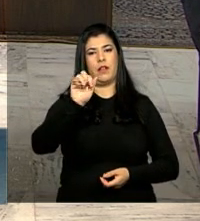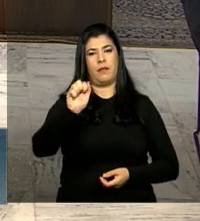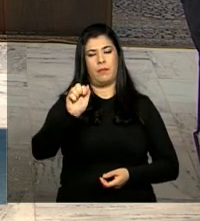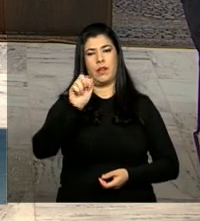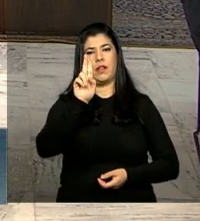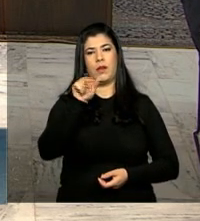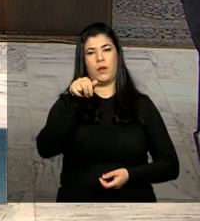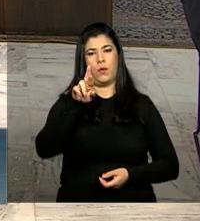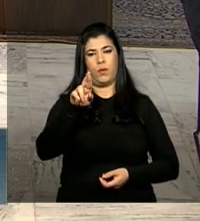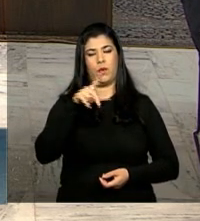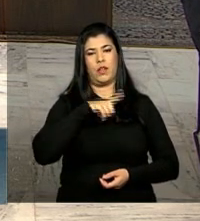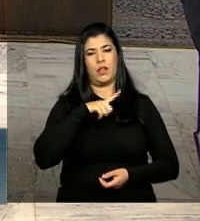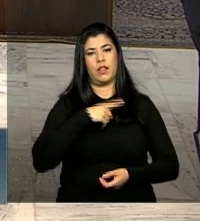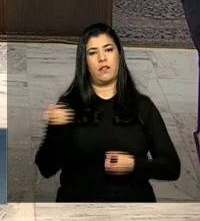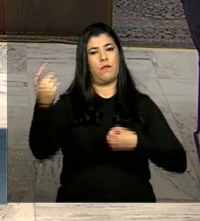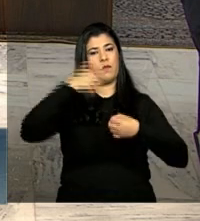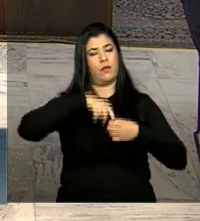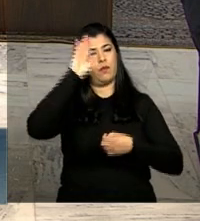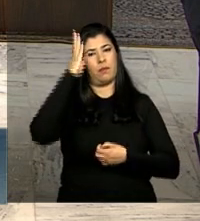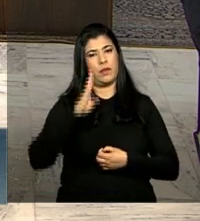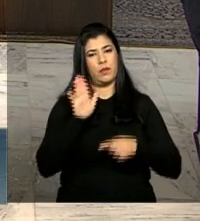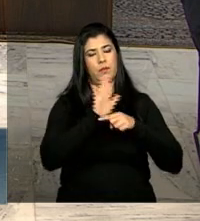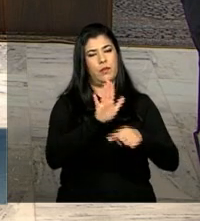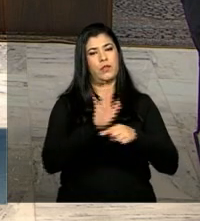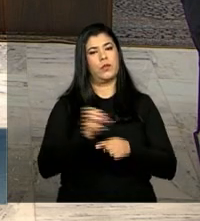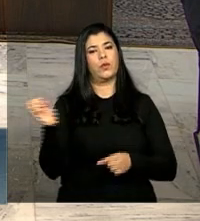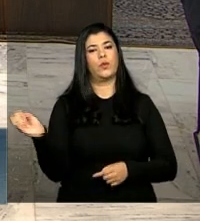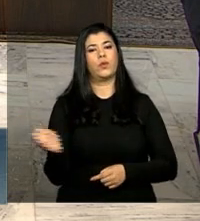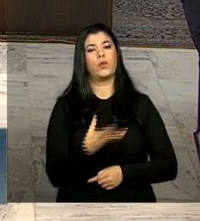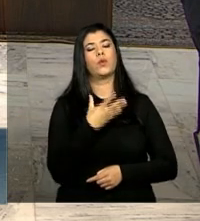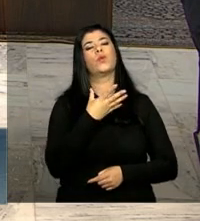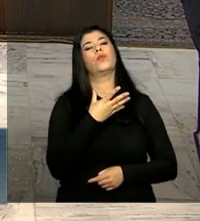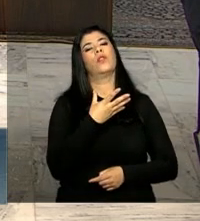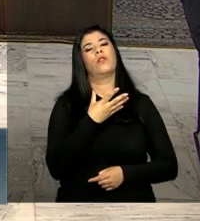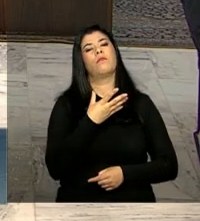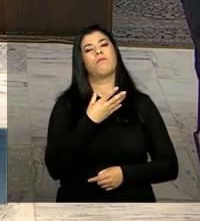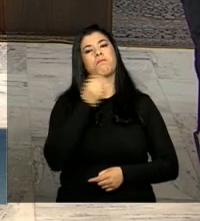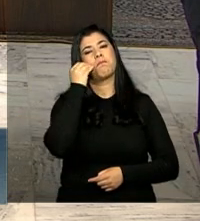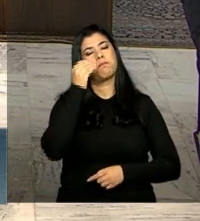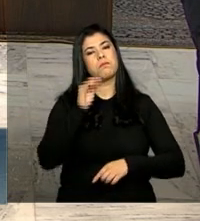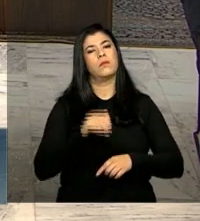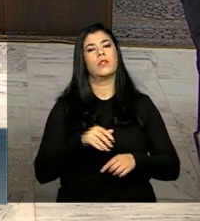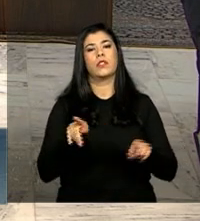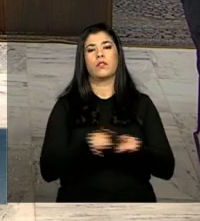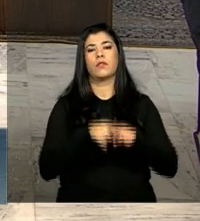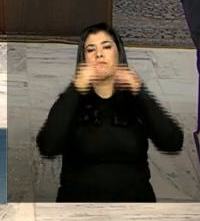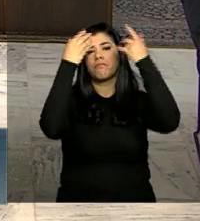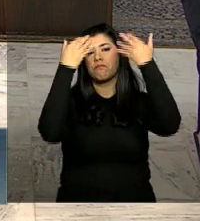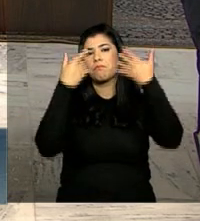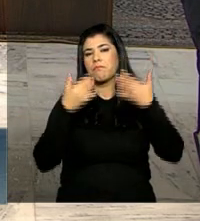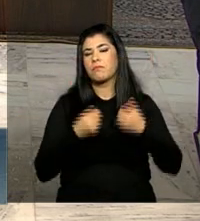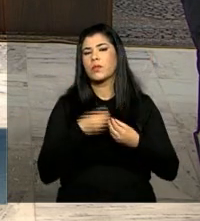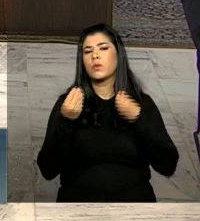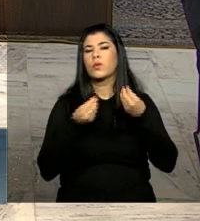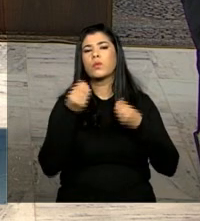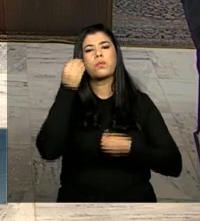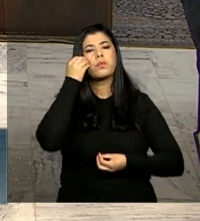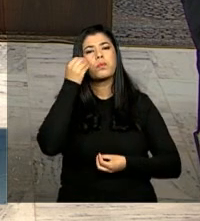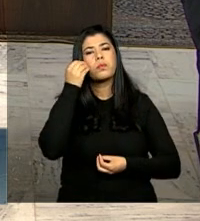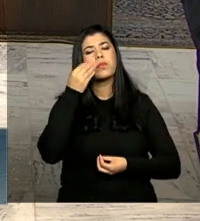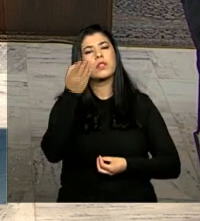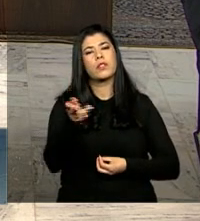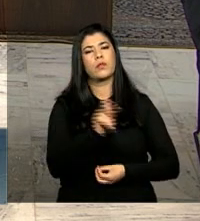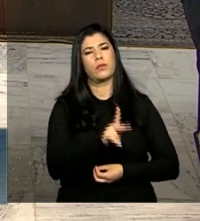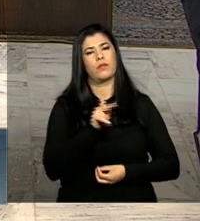ajudar nessa nova etapa falar do currículo e das pesquisas do professor Mangabeira unger